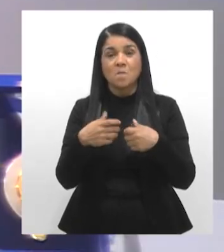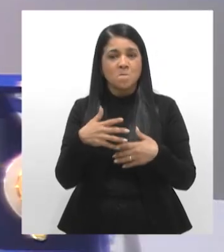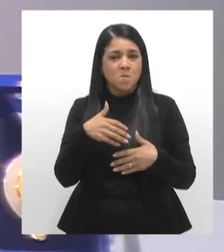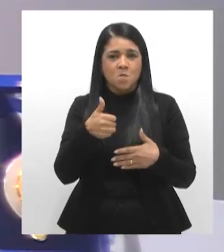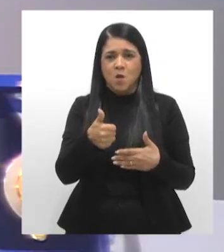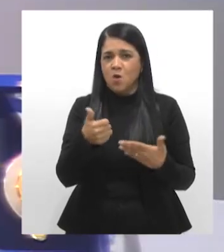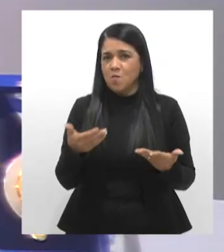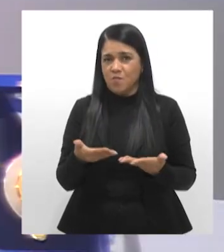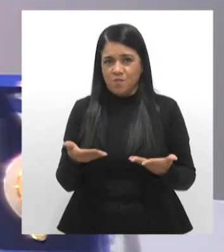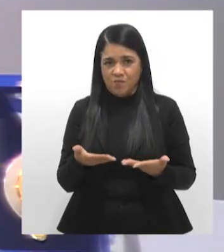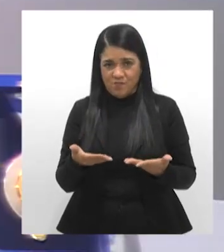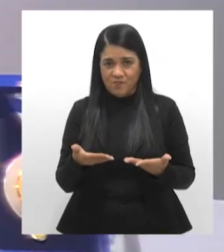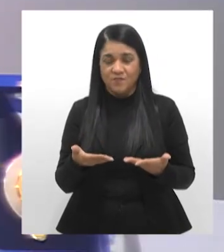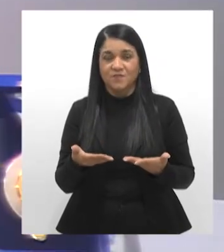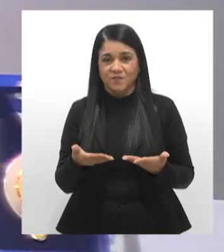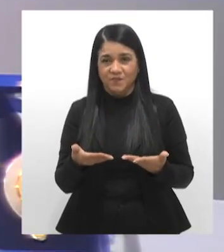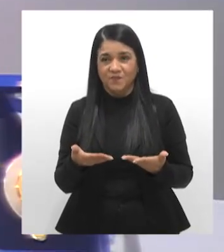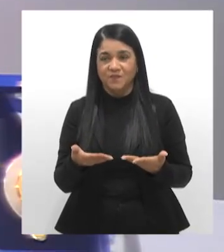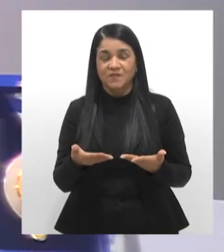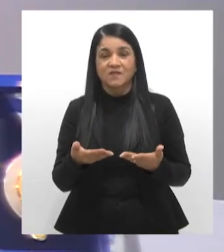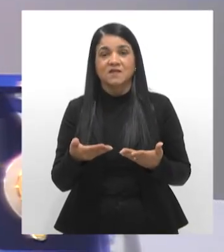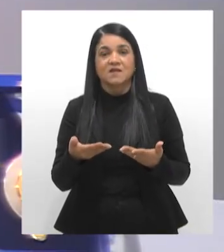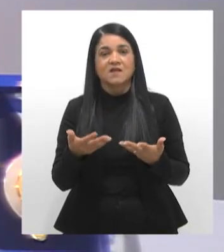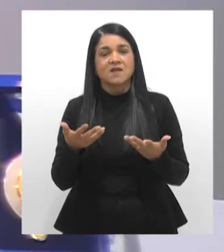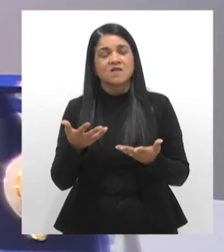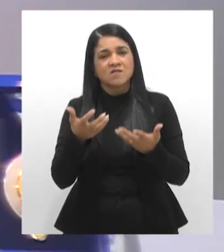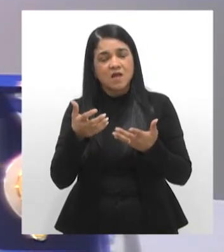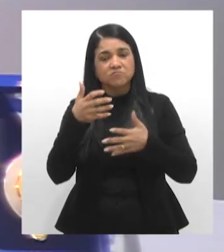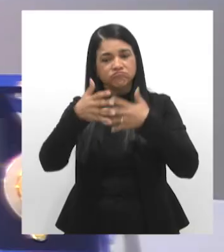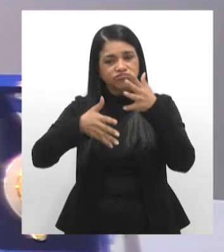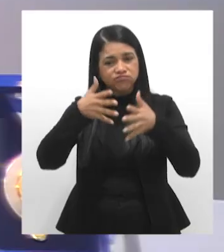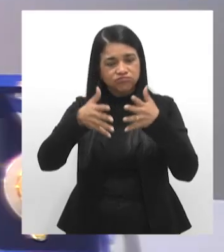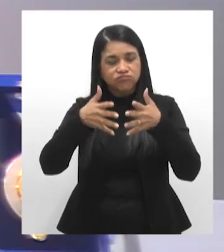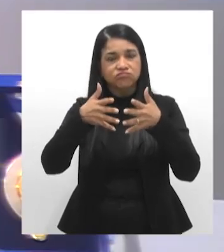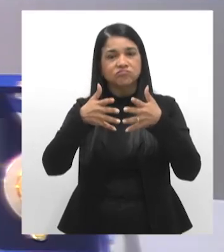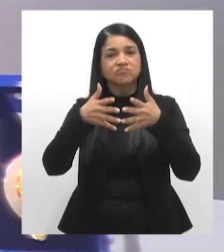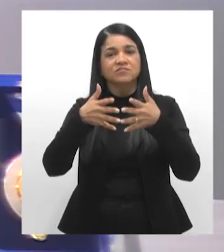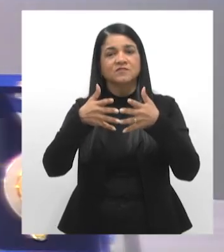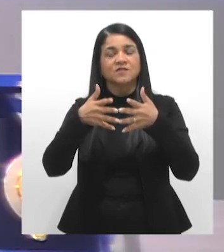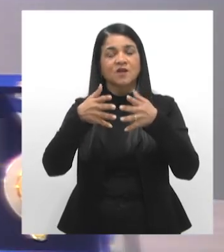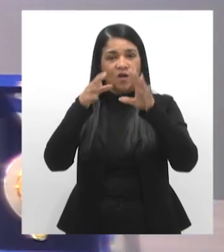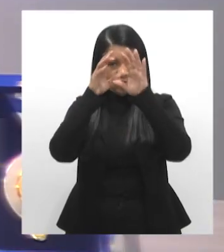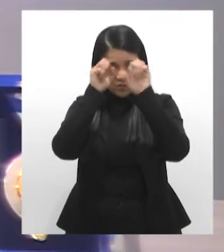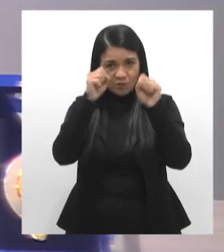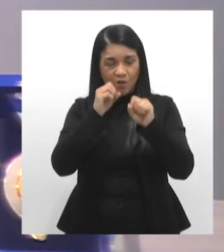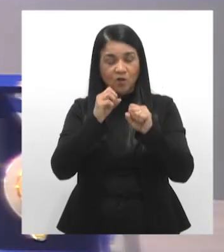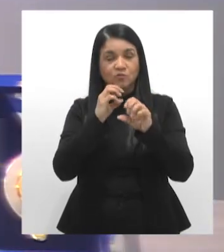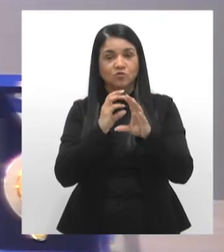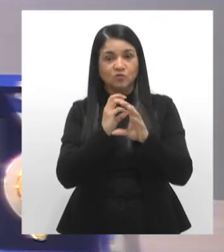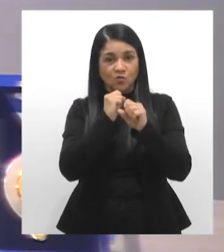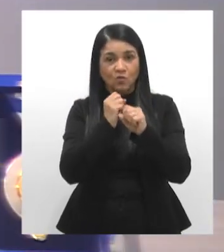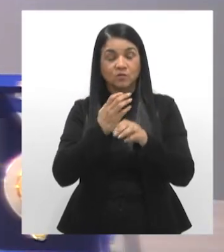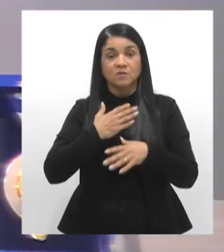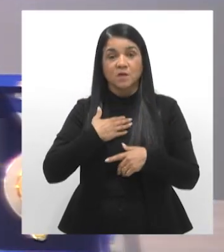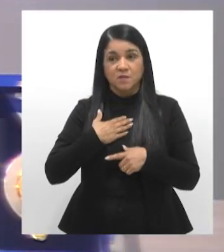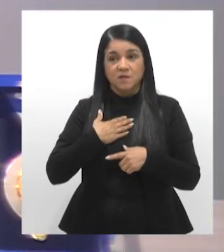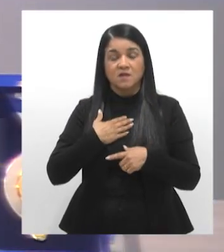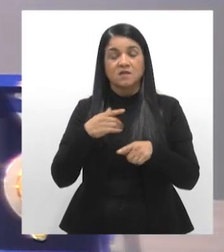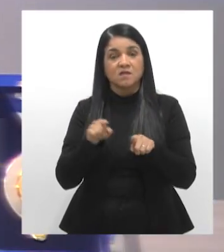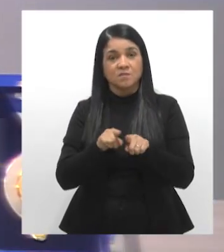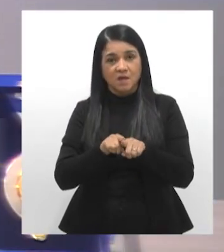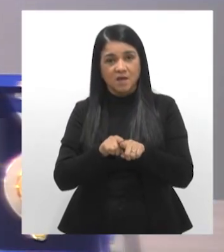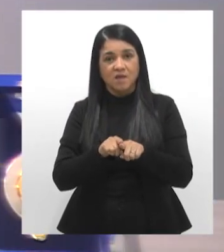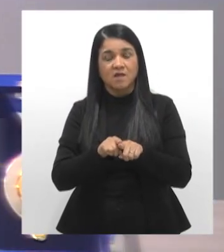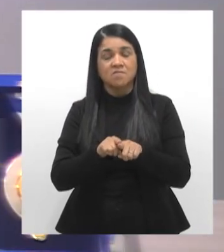fazer menção ao tribunal. E uma menção, para mim,